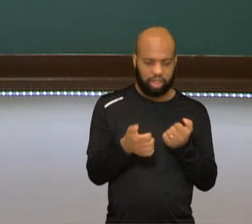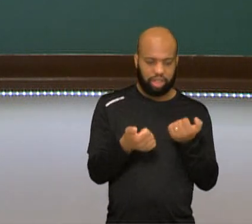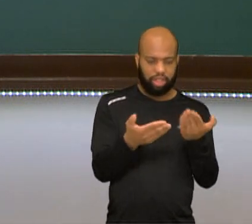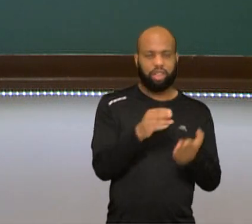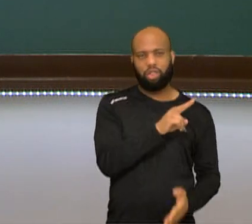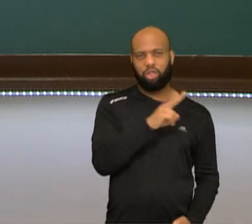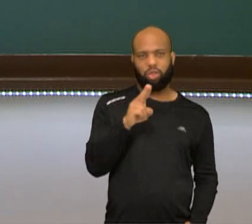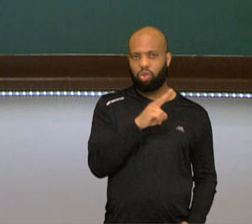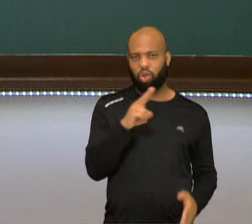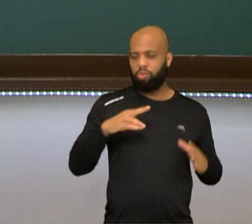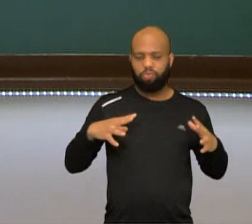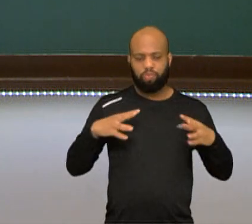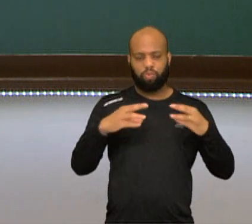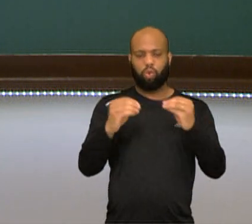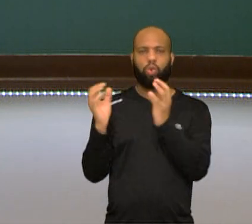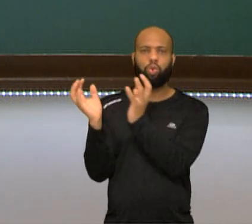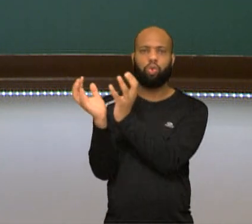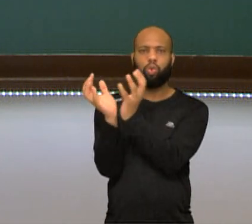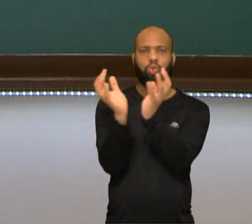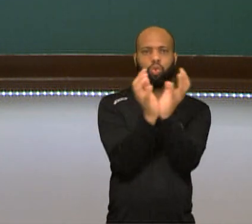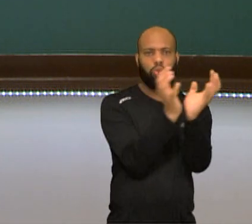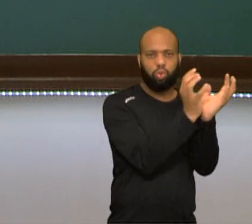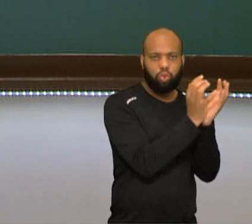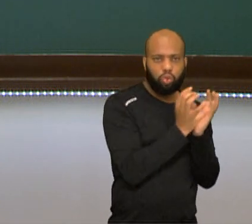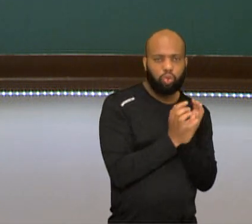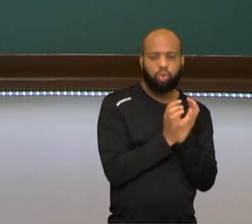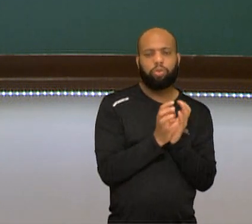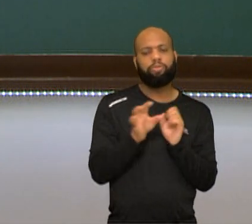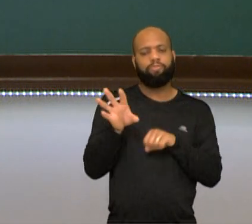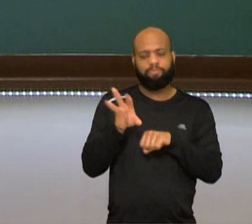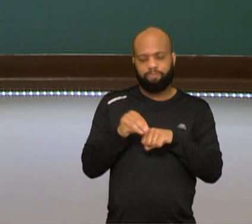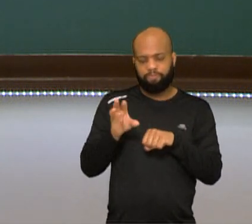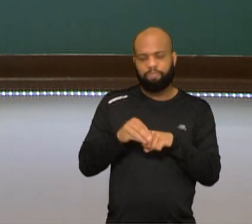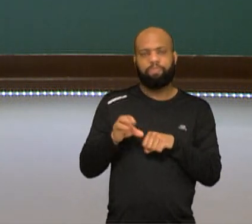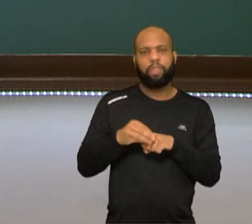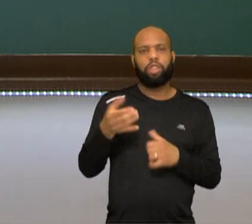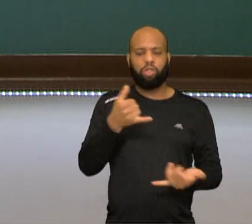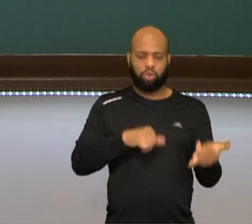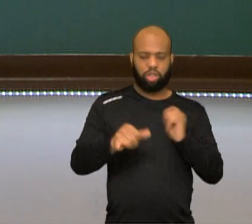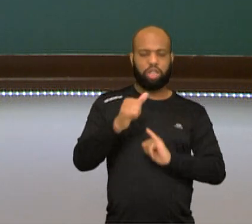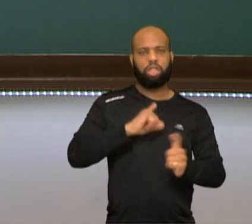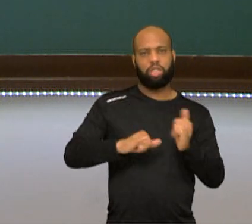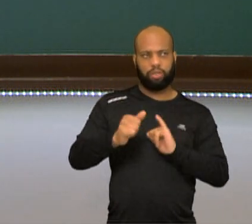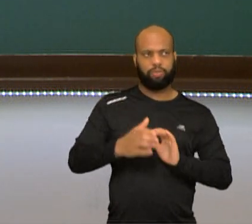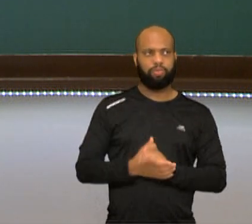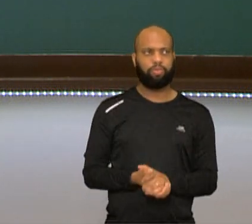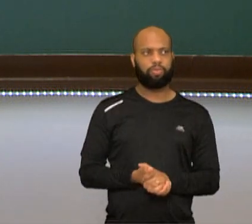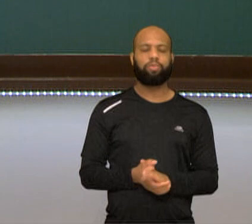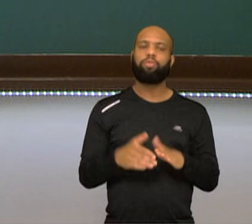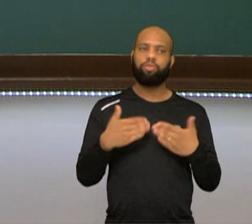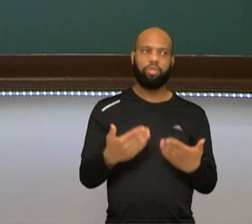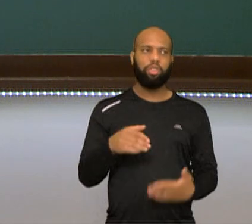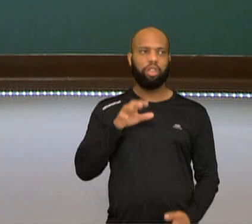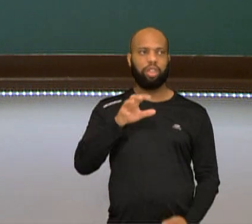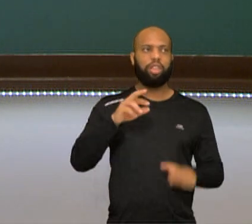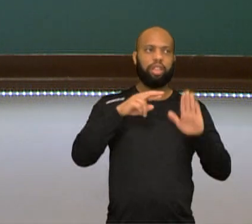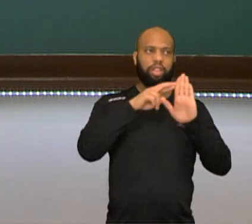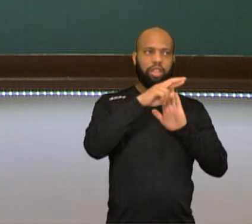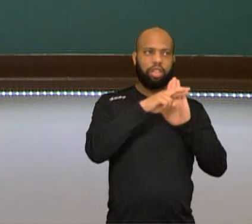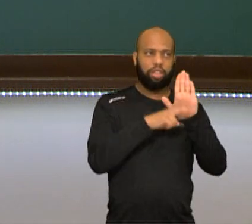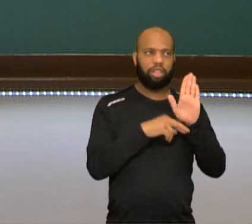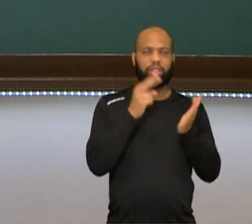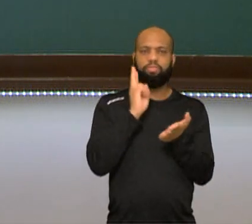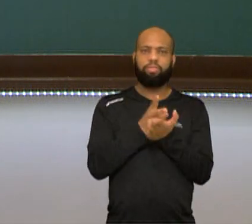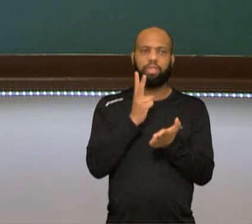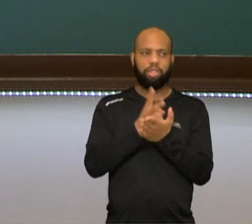para construir o conhecimento que é a nomenclatura das substâncias orgânicas. Esta regra é a